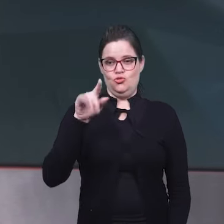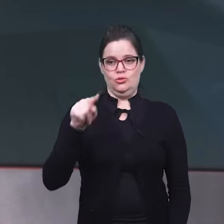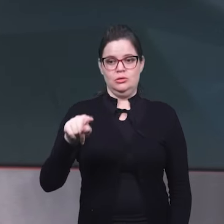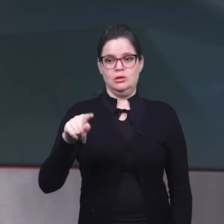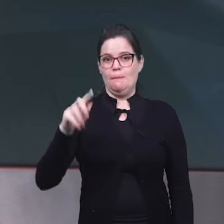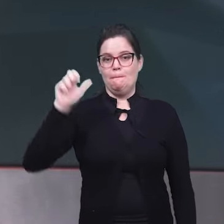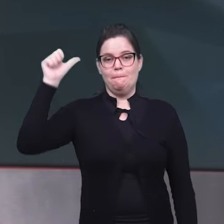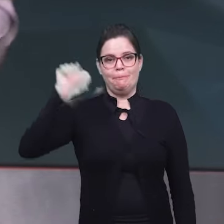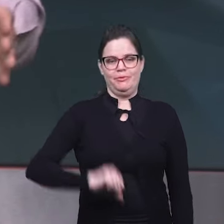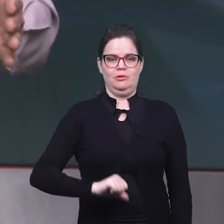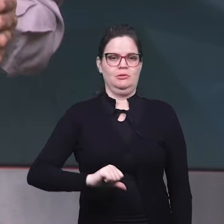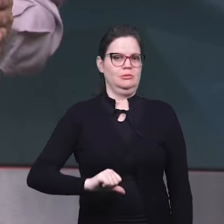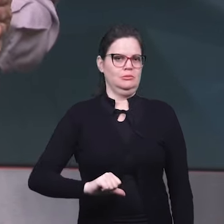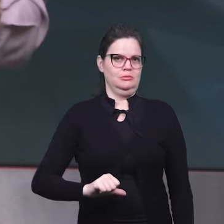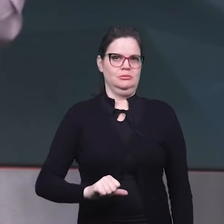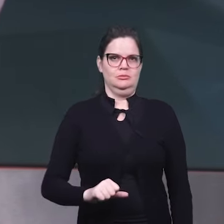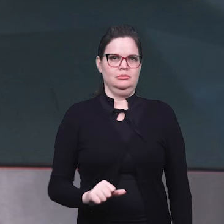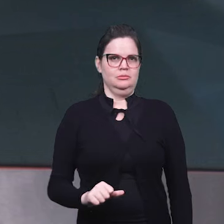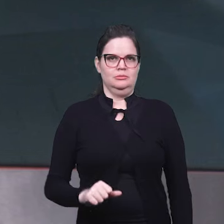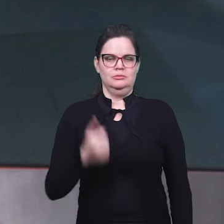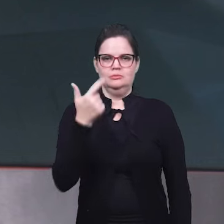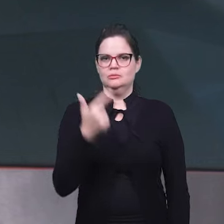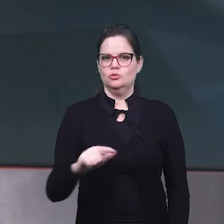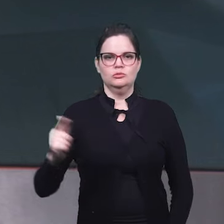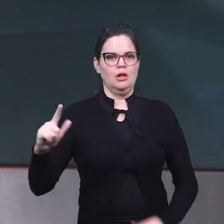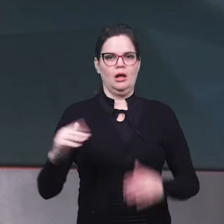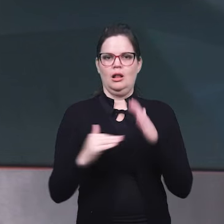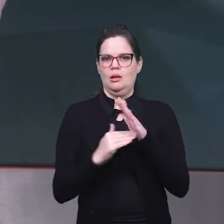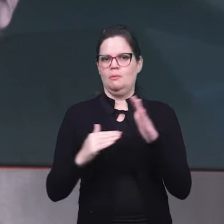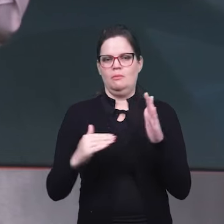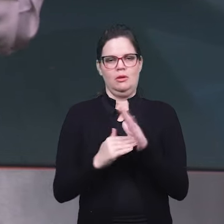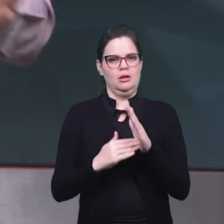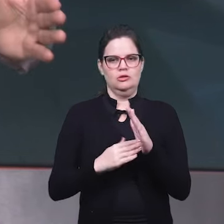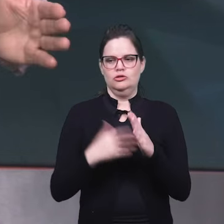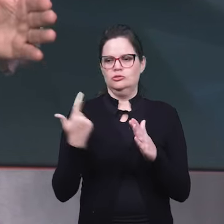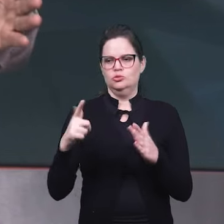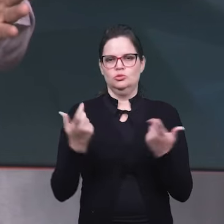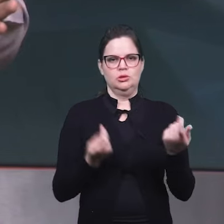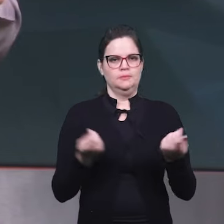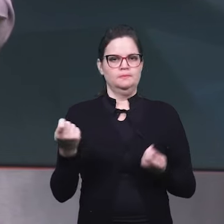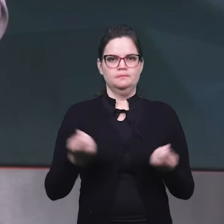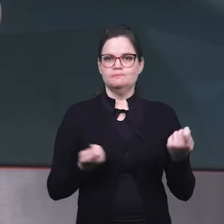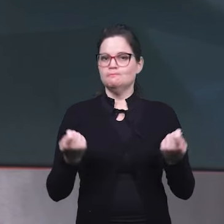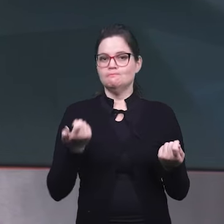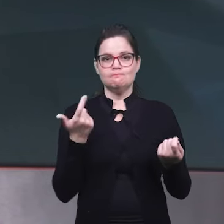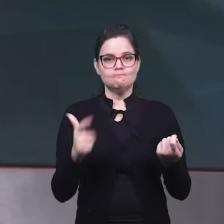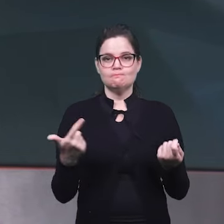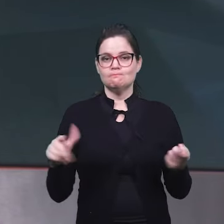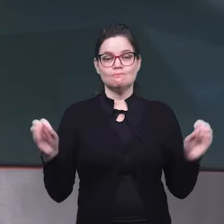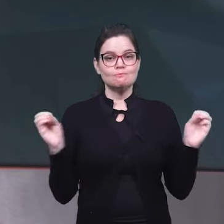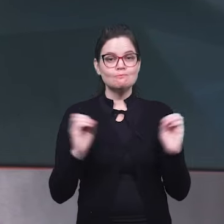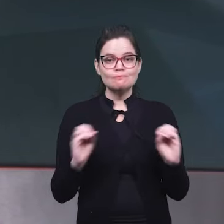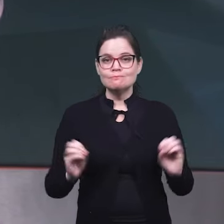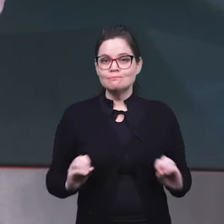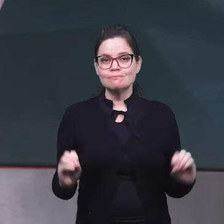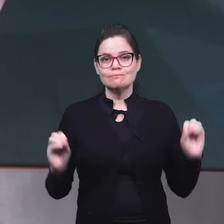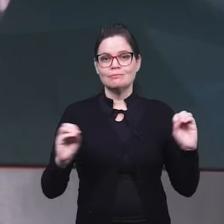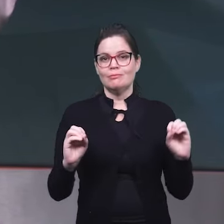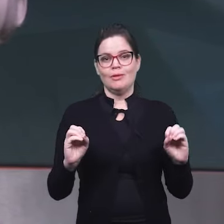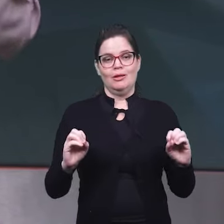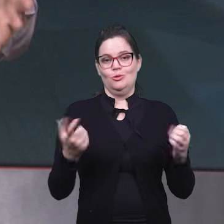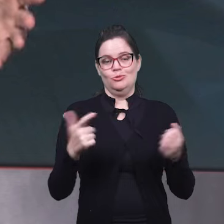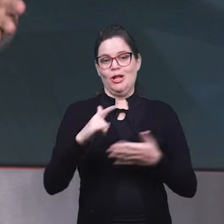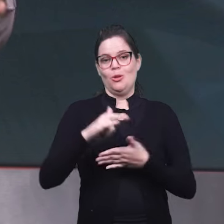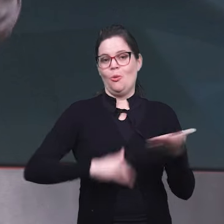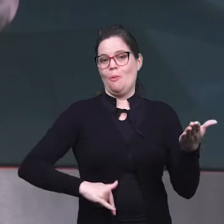é exorbitante, não tem limite, não tem controle, não tem